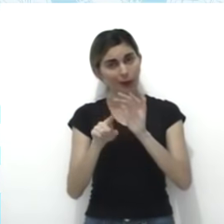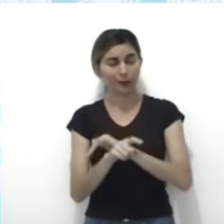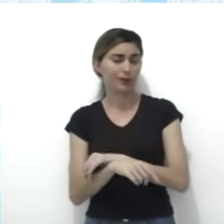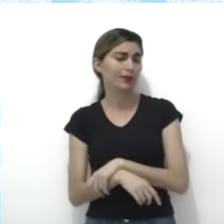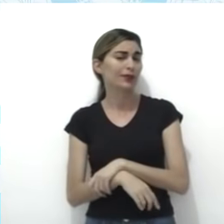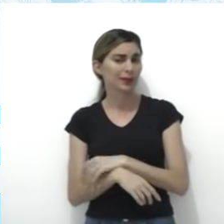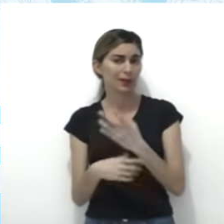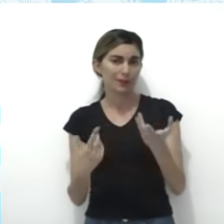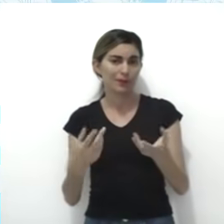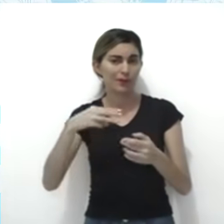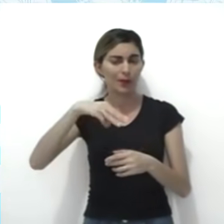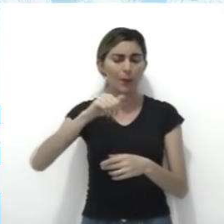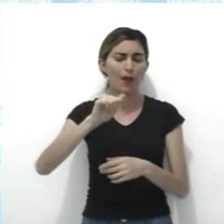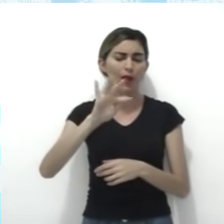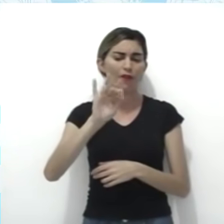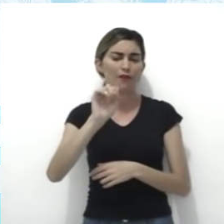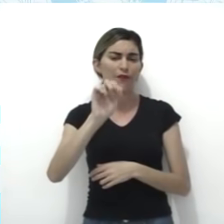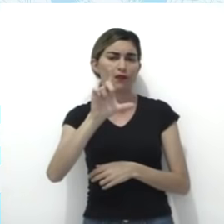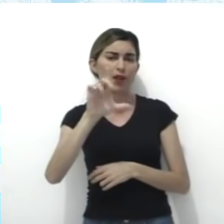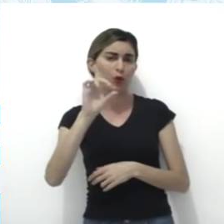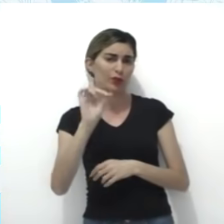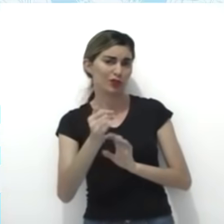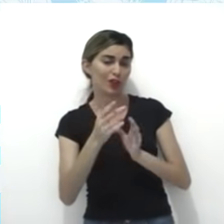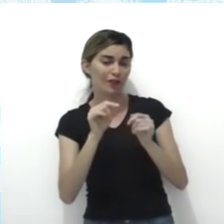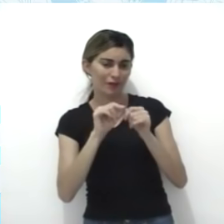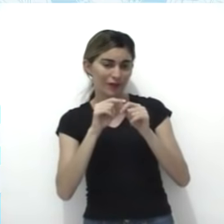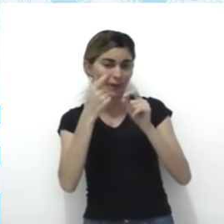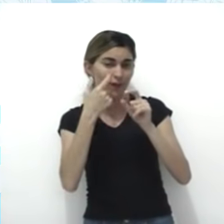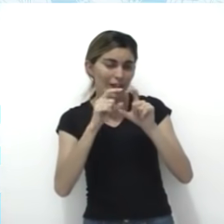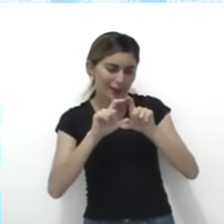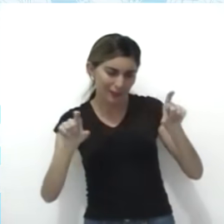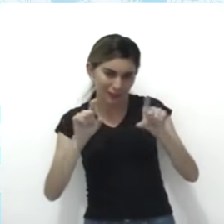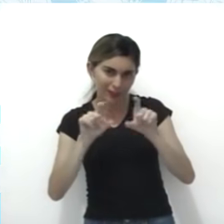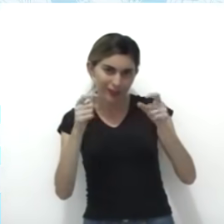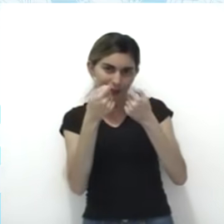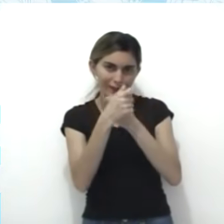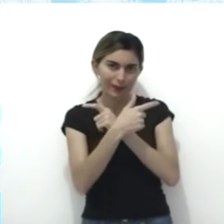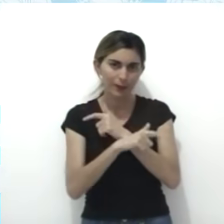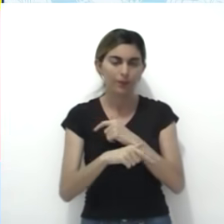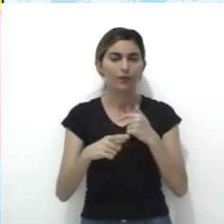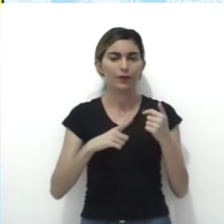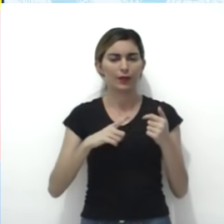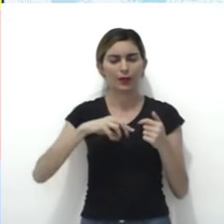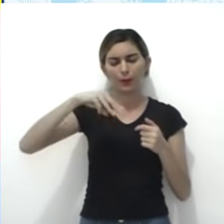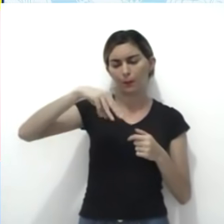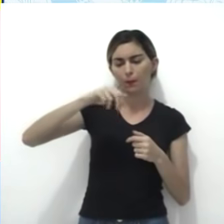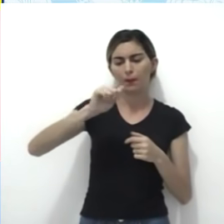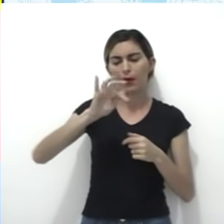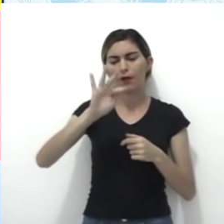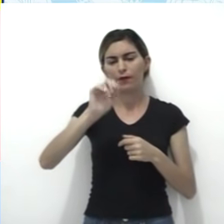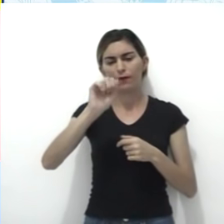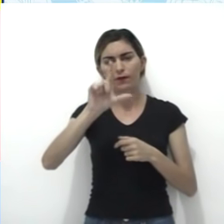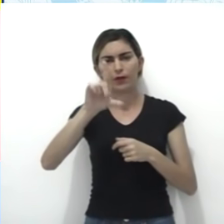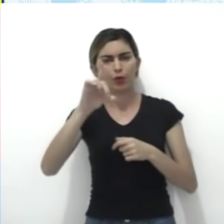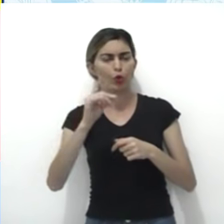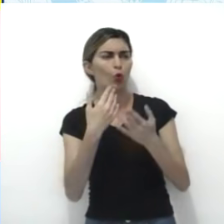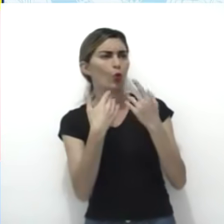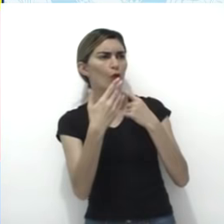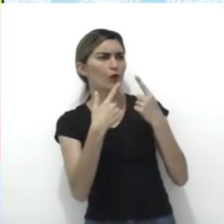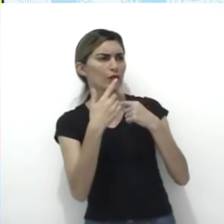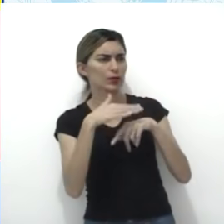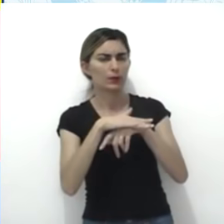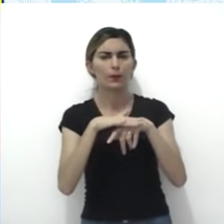uma boa pergunta é só uma pergunta que mafalda já fez com o pai dela olha essa tirinha na imagem nós temos aí mafalda